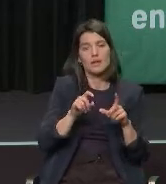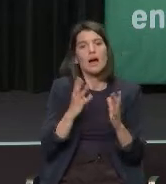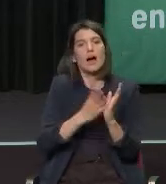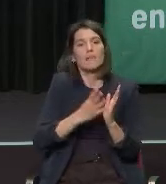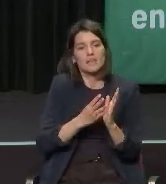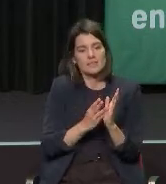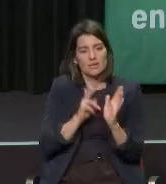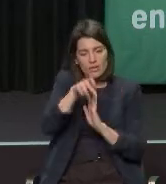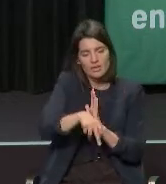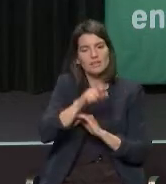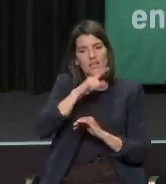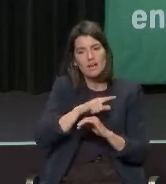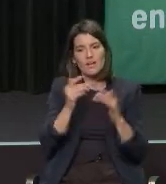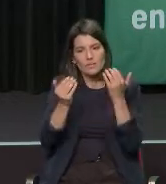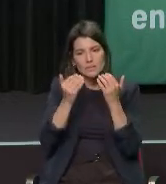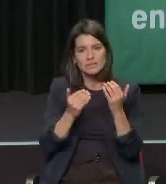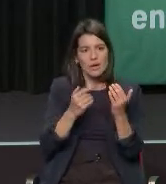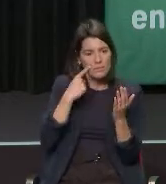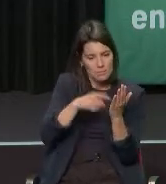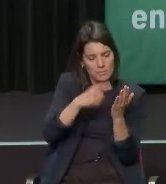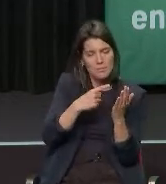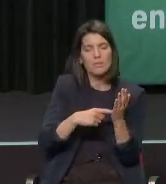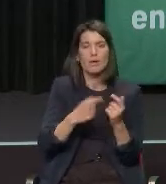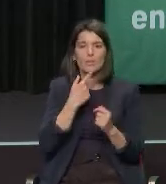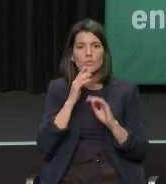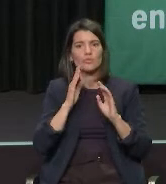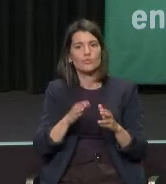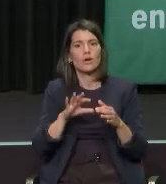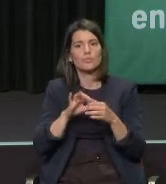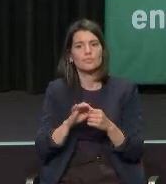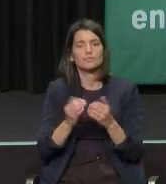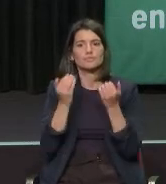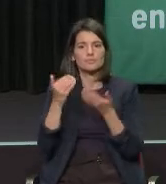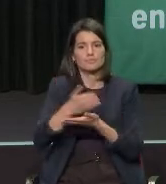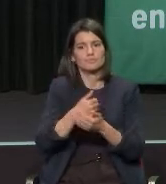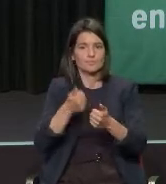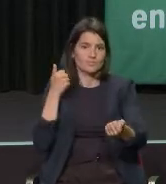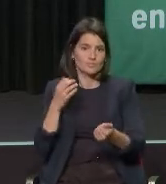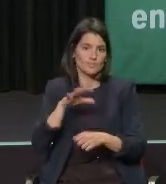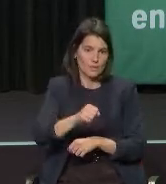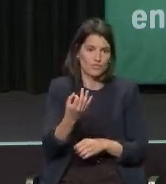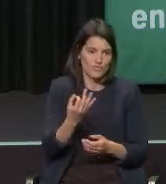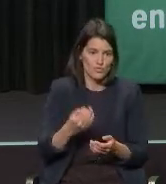e interagir com esta informação, muita dela até já derivada de dados de detecção remota.